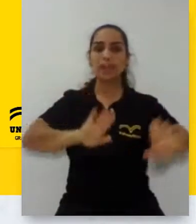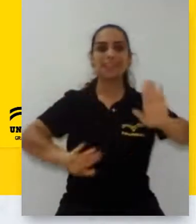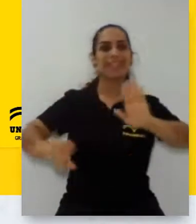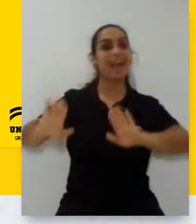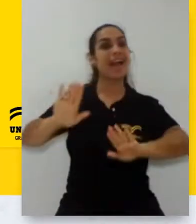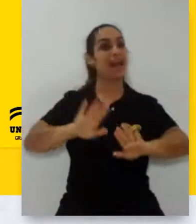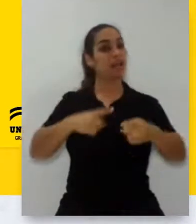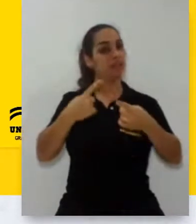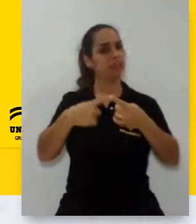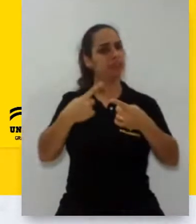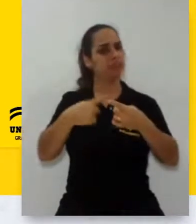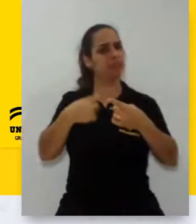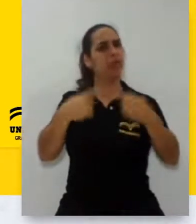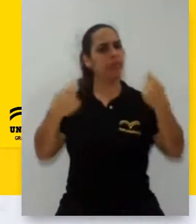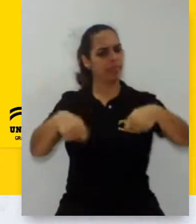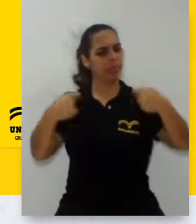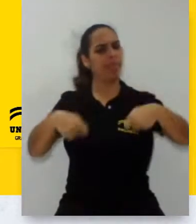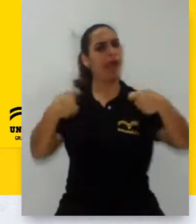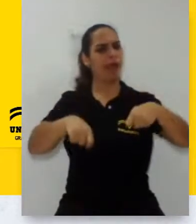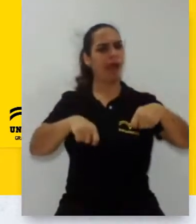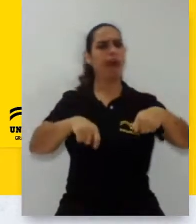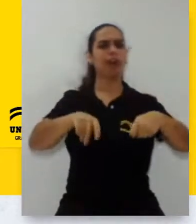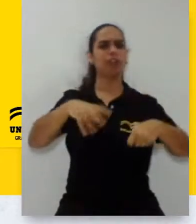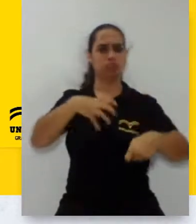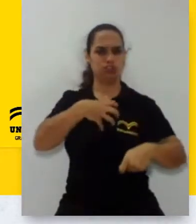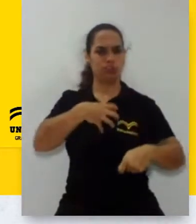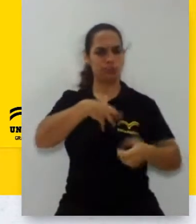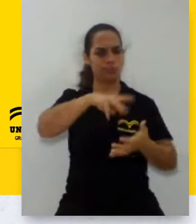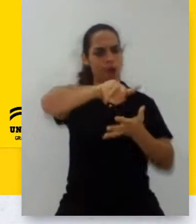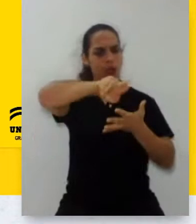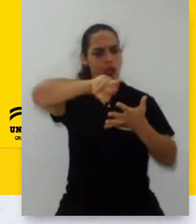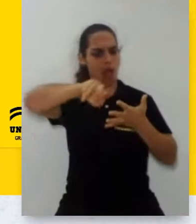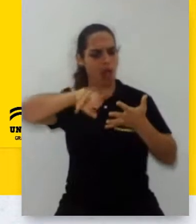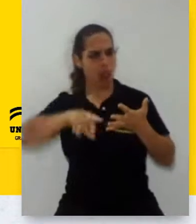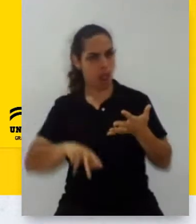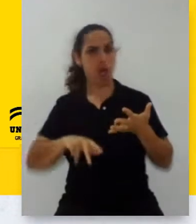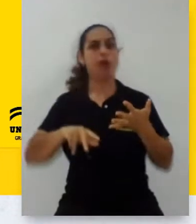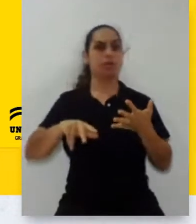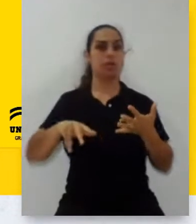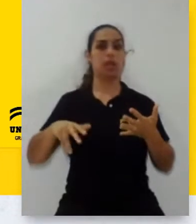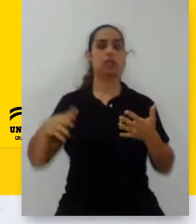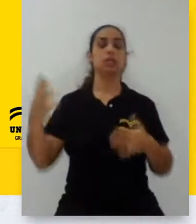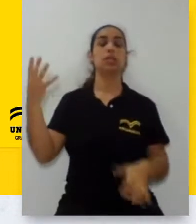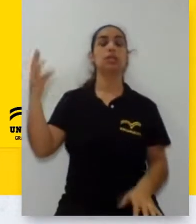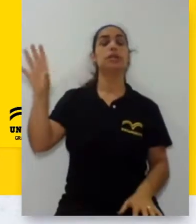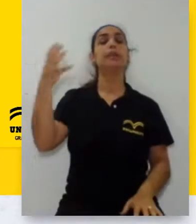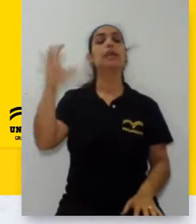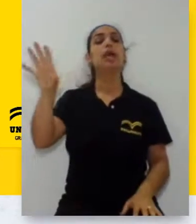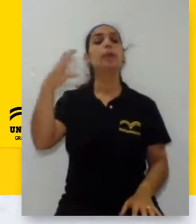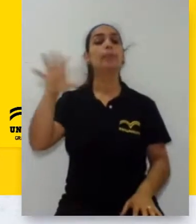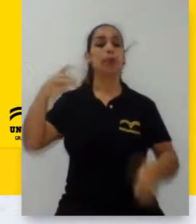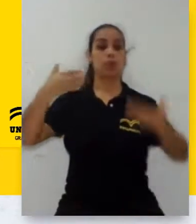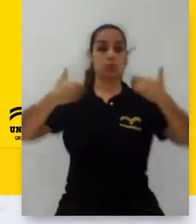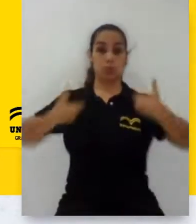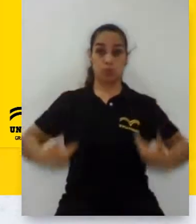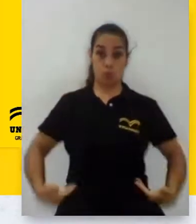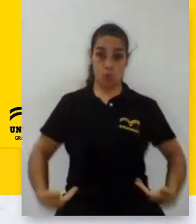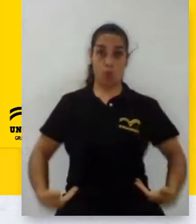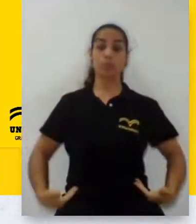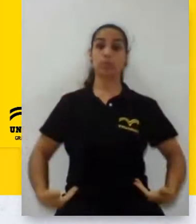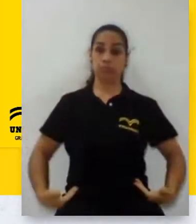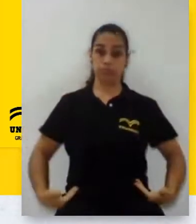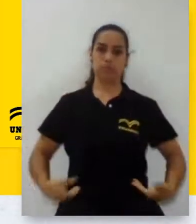a temperatura corporal. A temperatura corporal, ela aumenta durante o exercício, isso é normal, mas